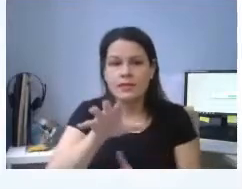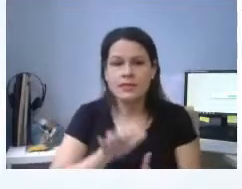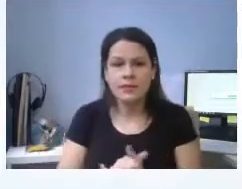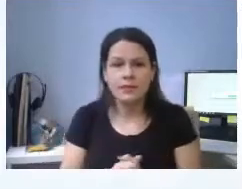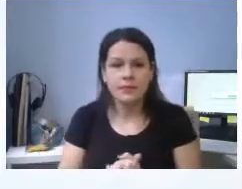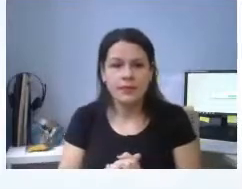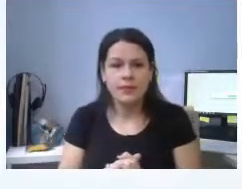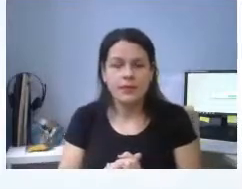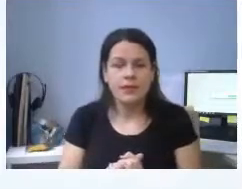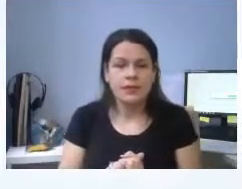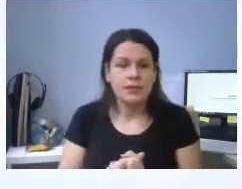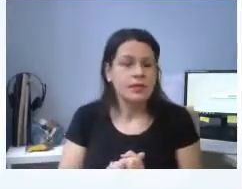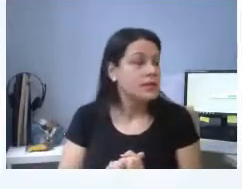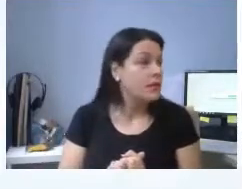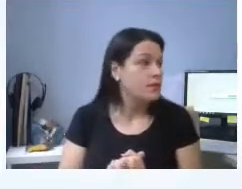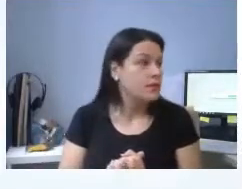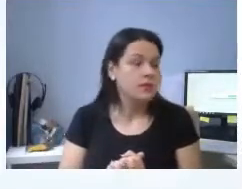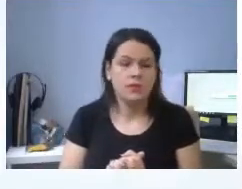a grande